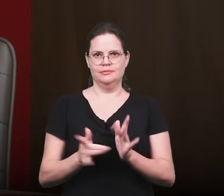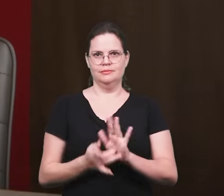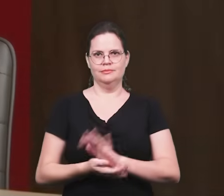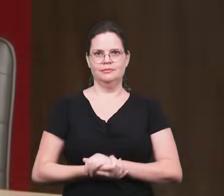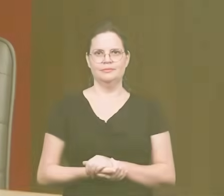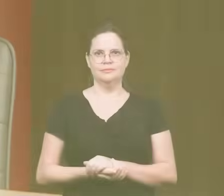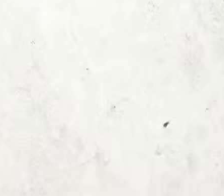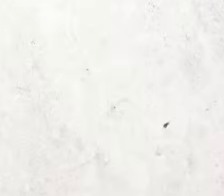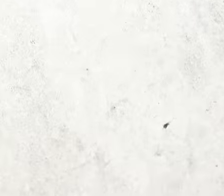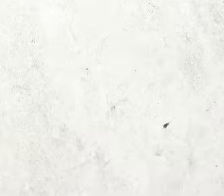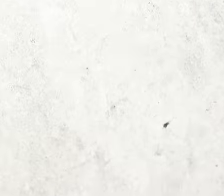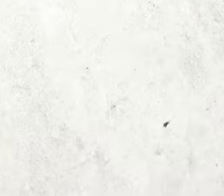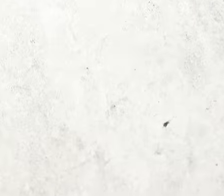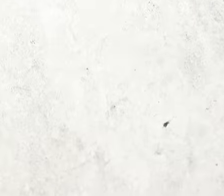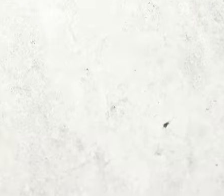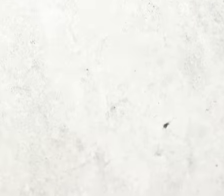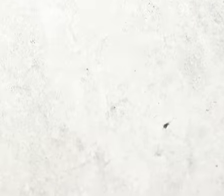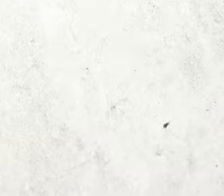Senhor Jesus.